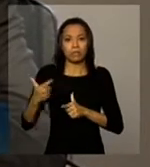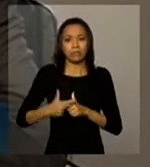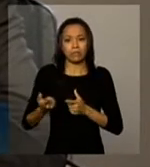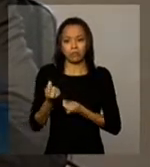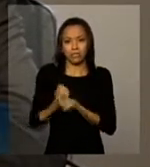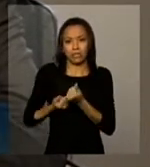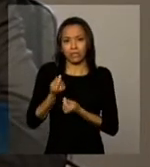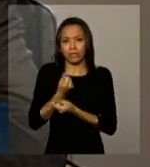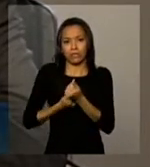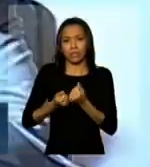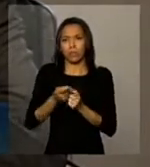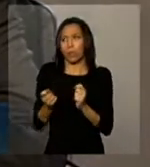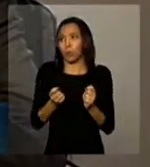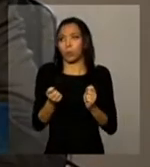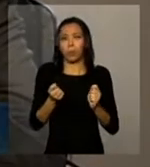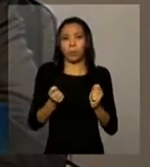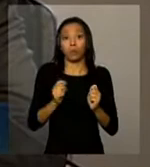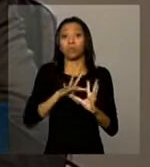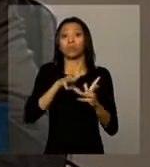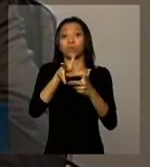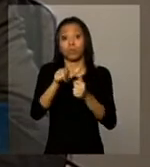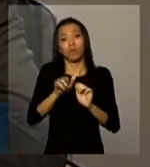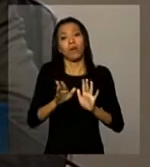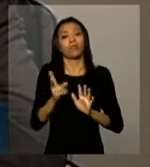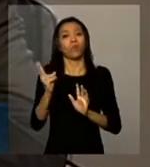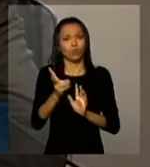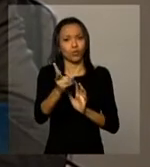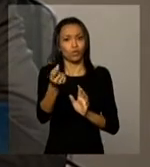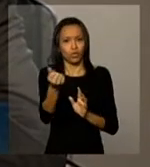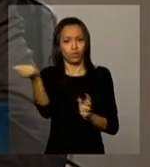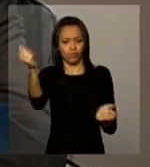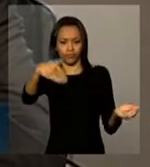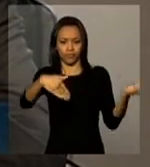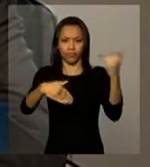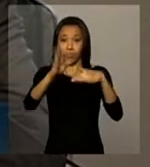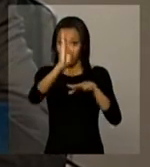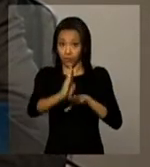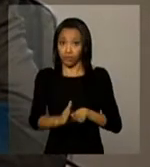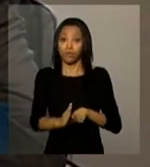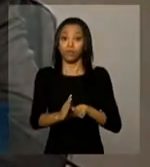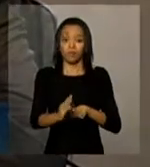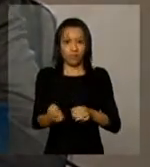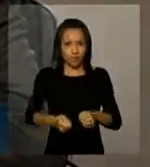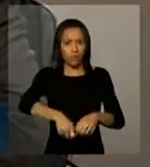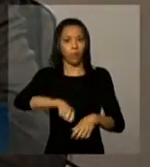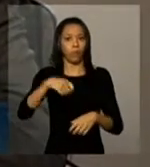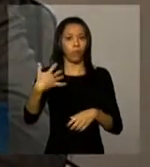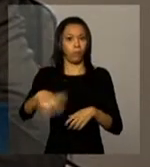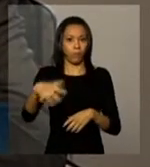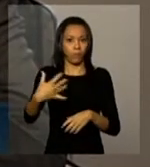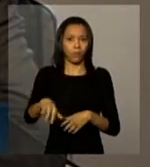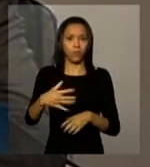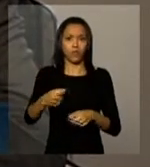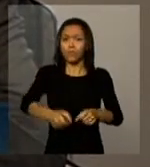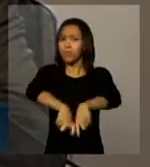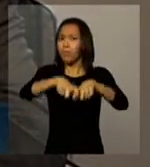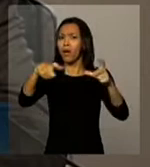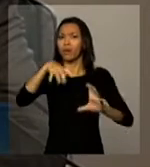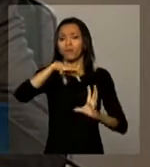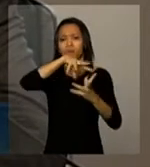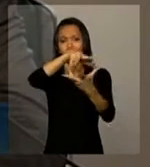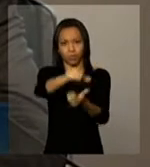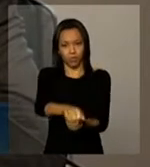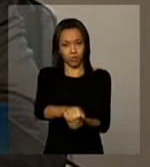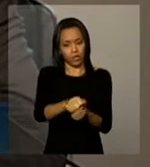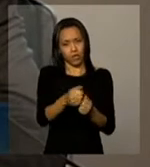que temos tido, o investimento direto tem sido alto e um dos maiores do mundo.